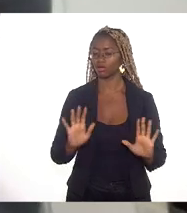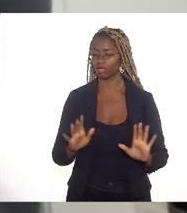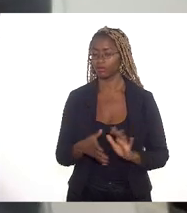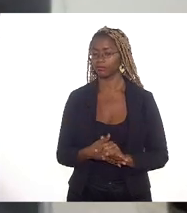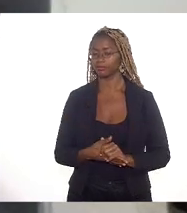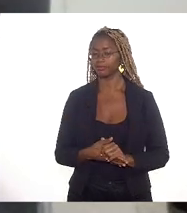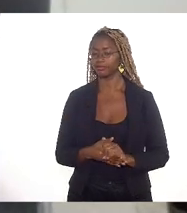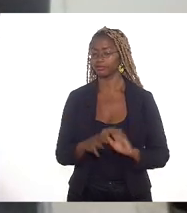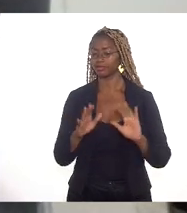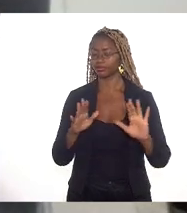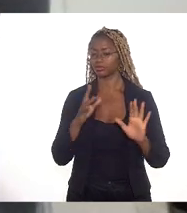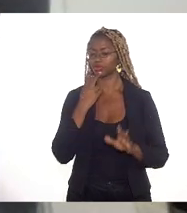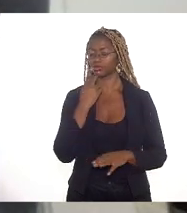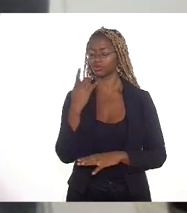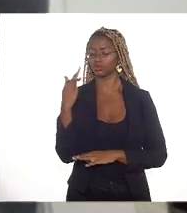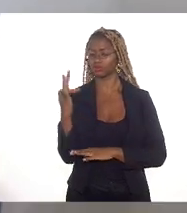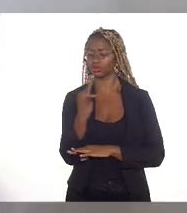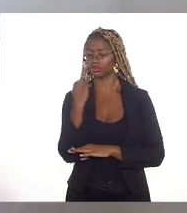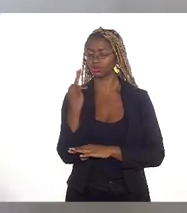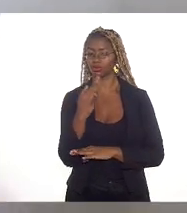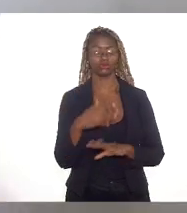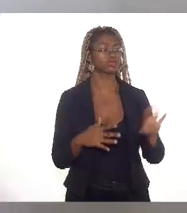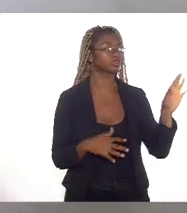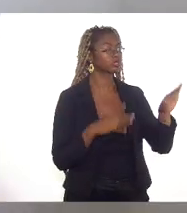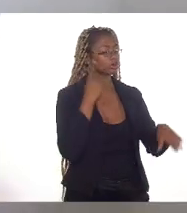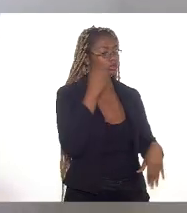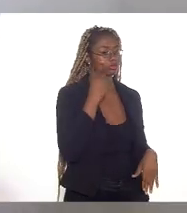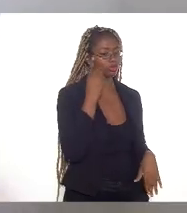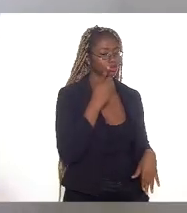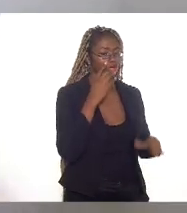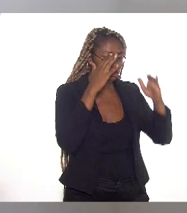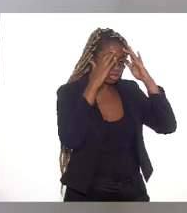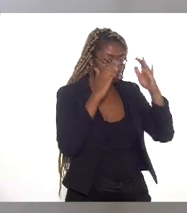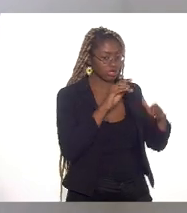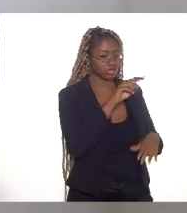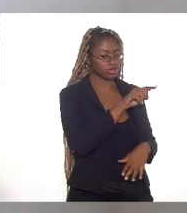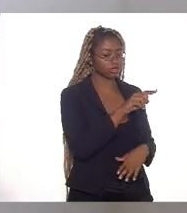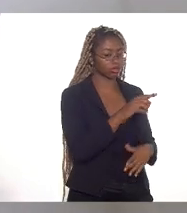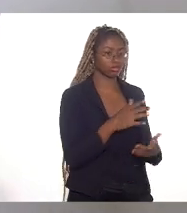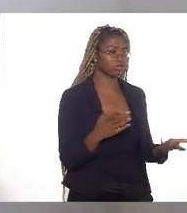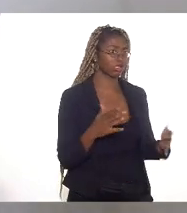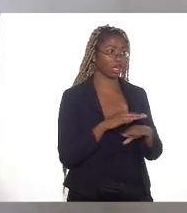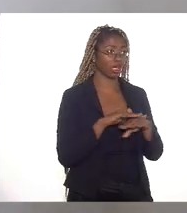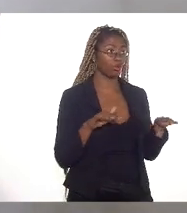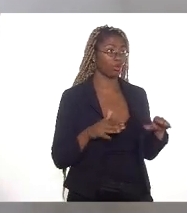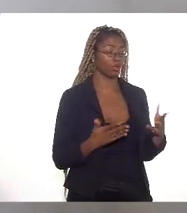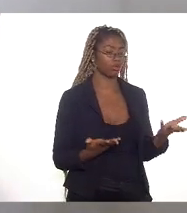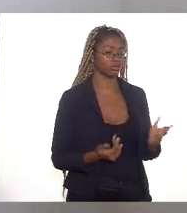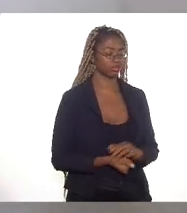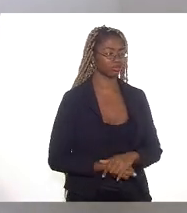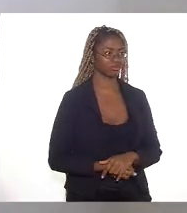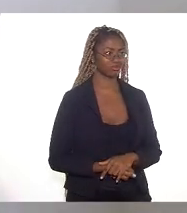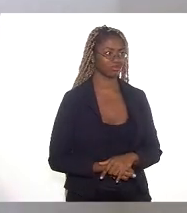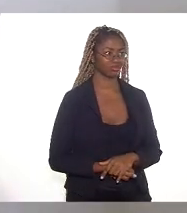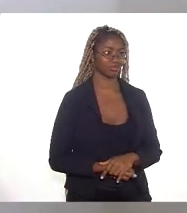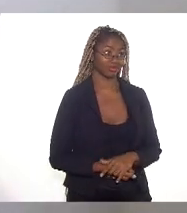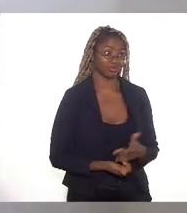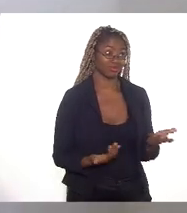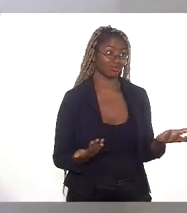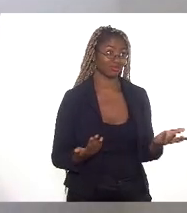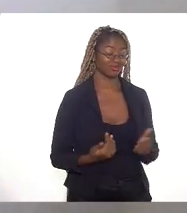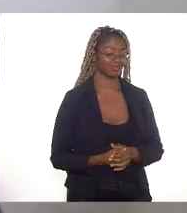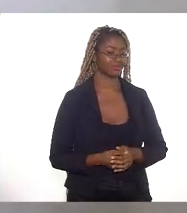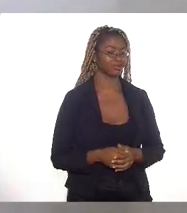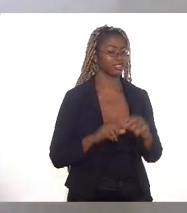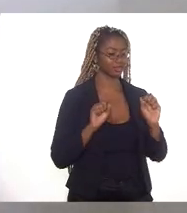discussão sobre o aspecto deputado, formal... Deputado Rodrigo, com todo respeito, está vencido, meu irmão. Você pode até